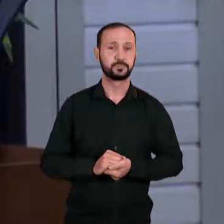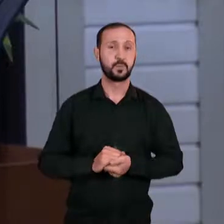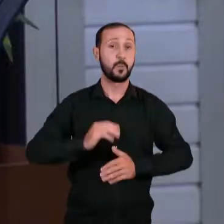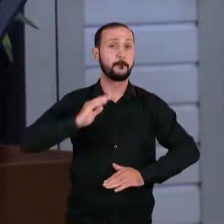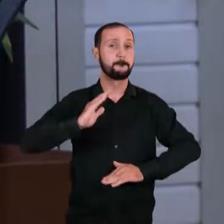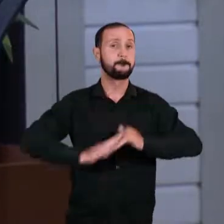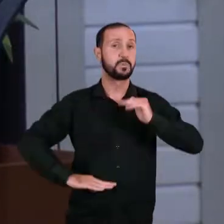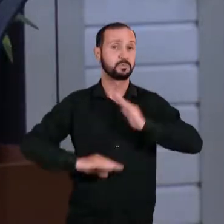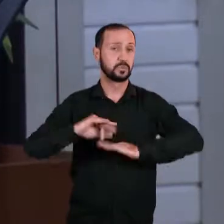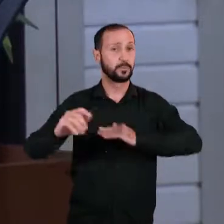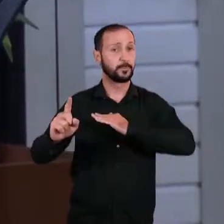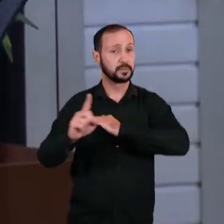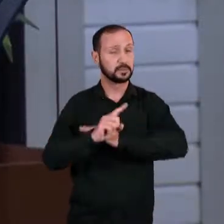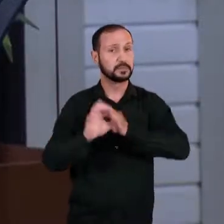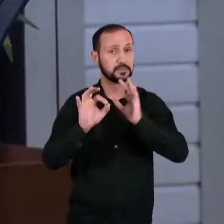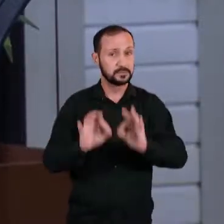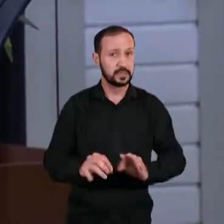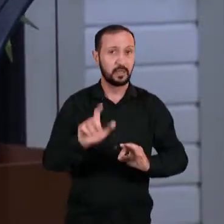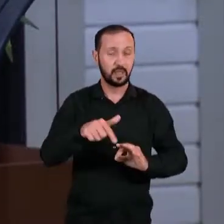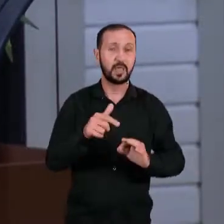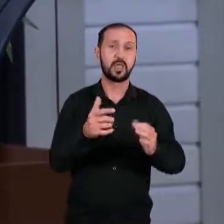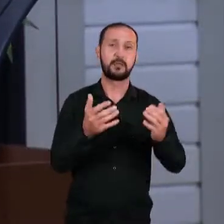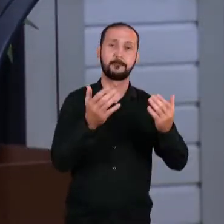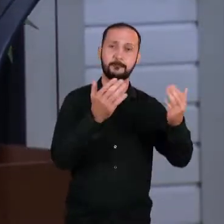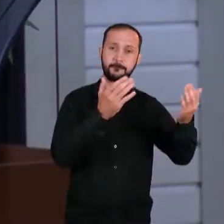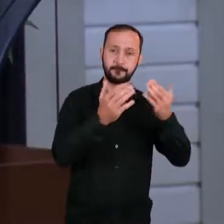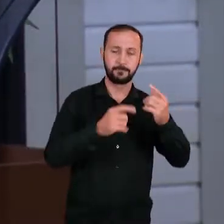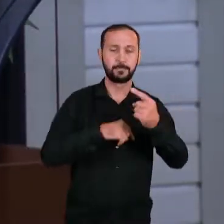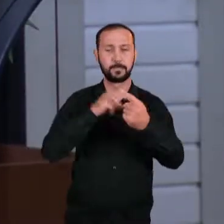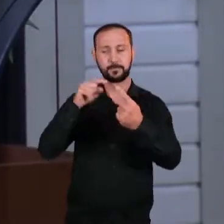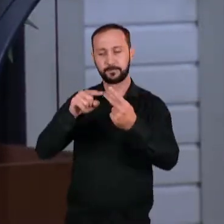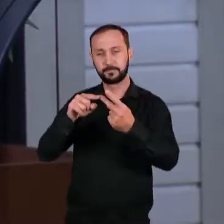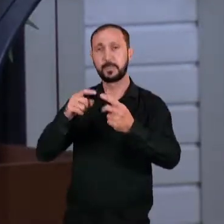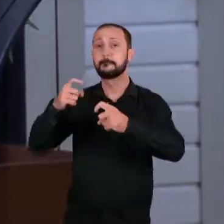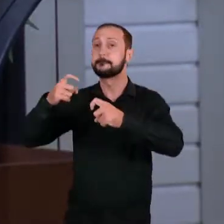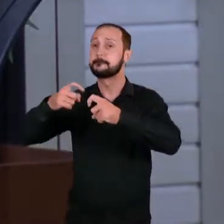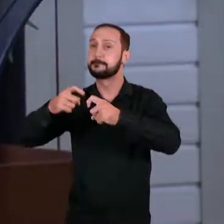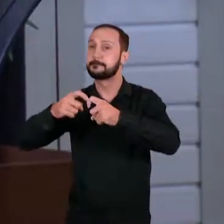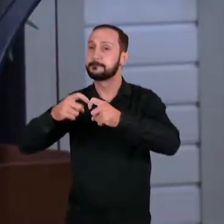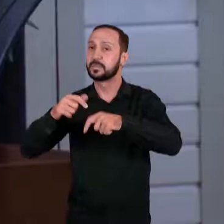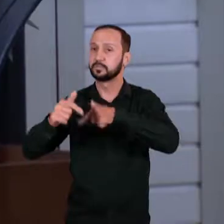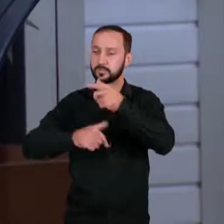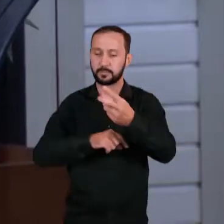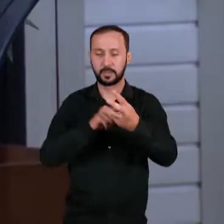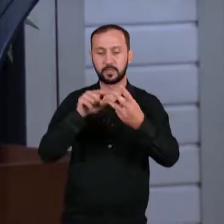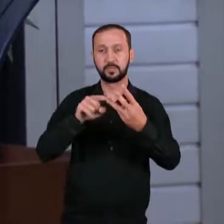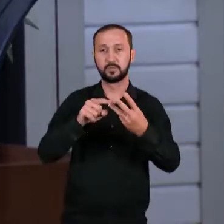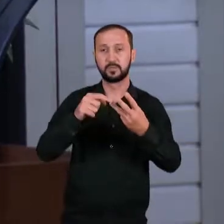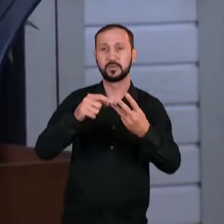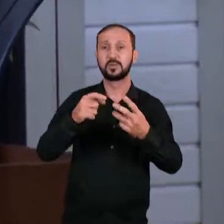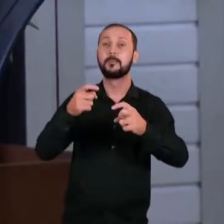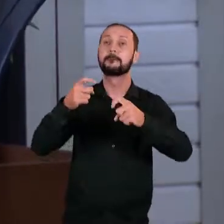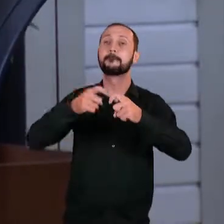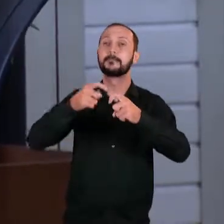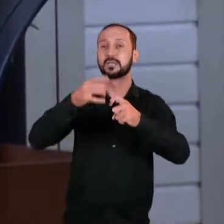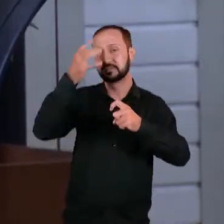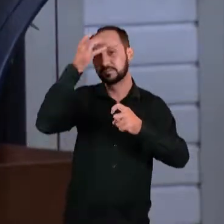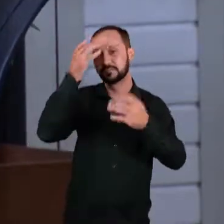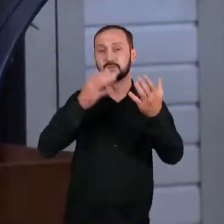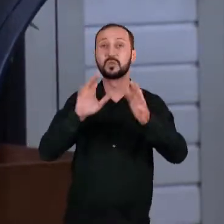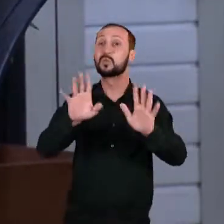apto, principalmente, são os psicólogos, os médicos do trabalho e o psiquiatra. Na realidade, não é uma doença, né?